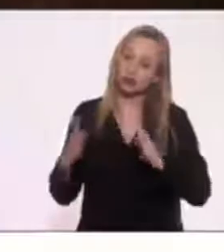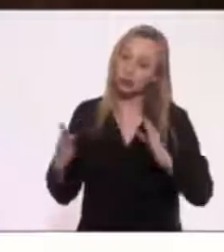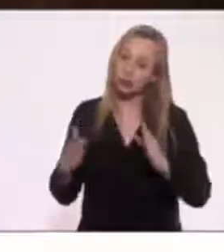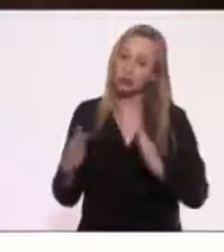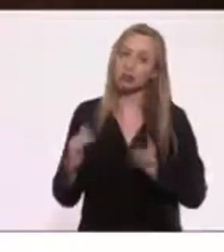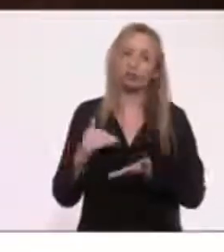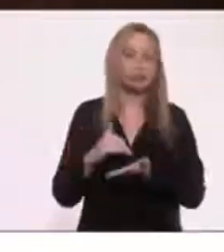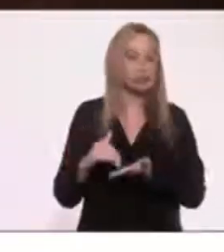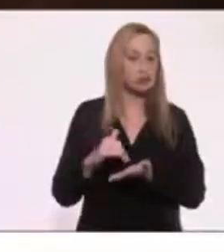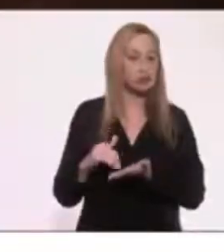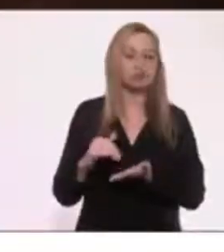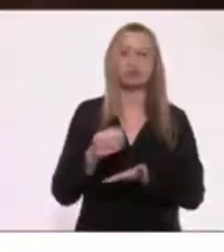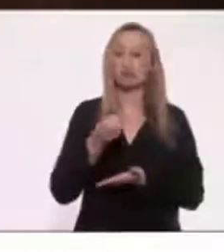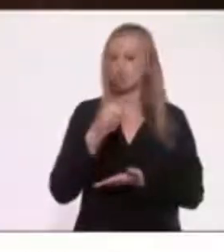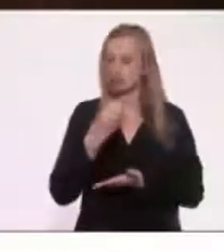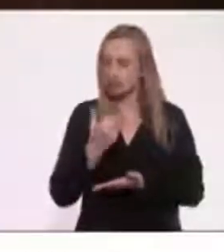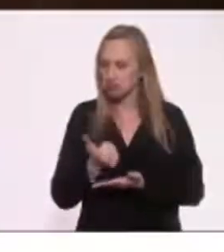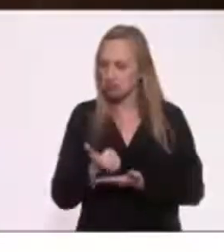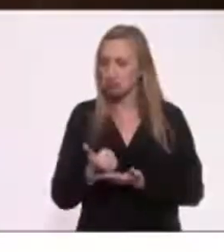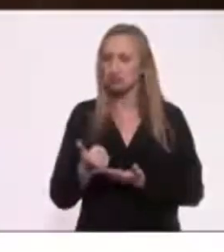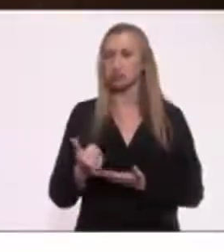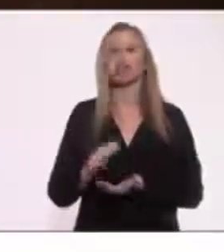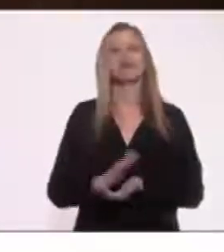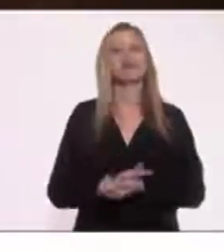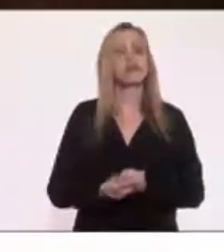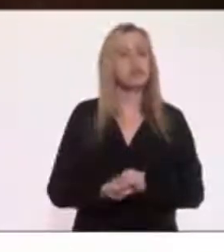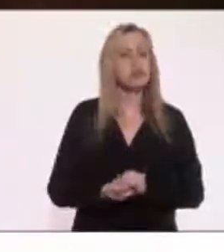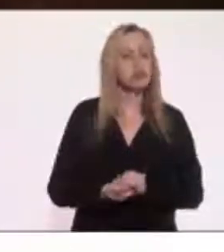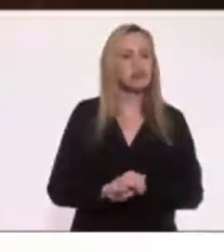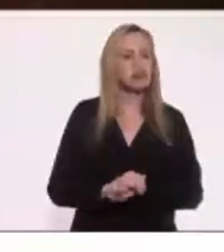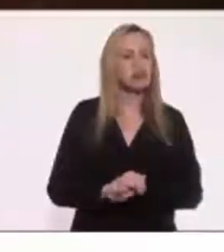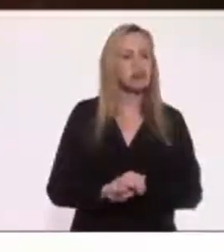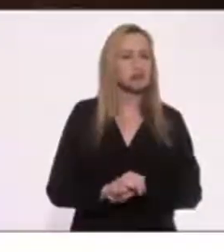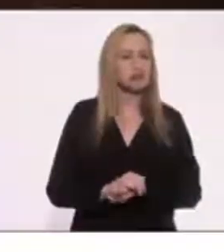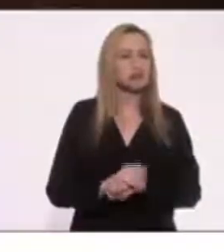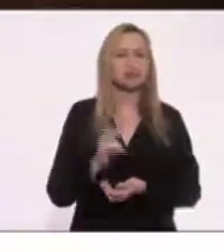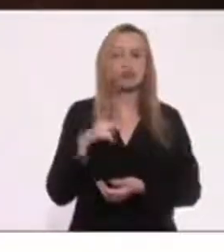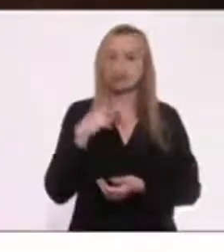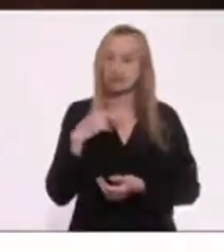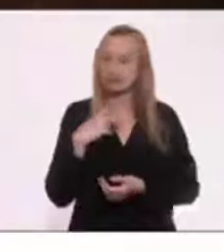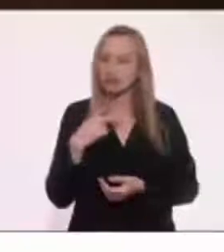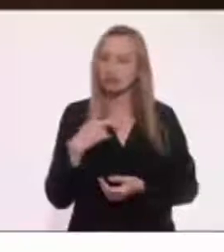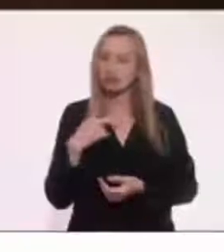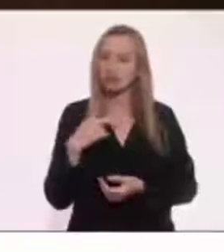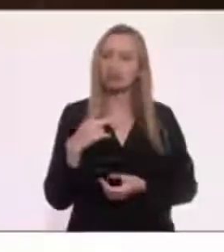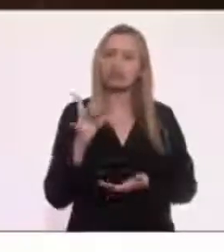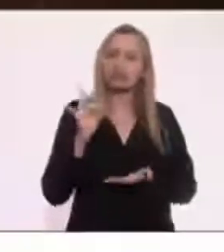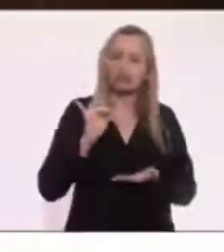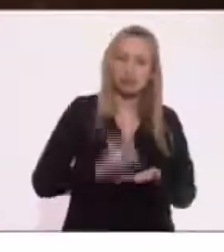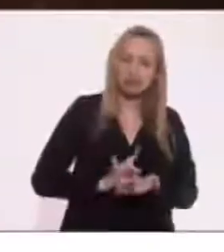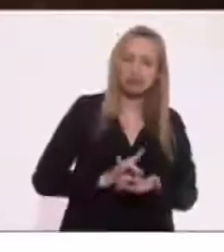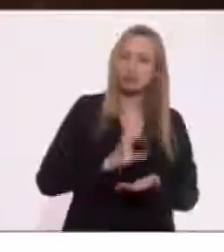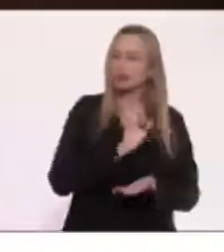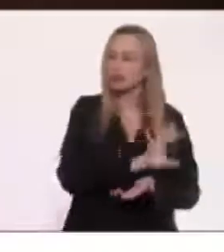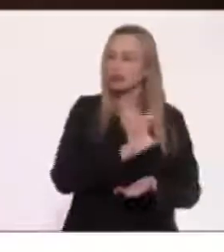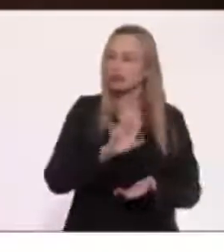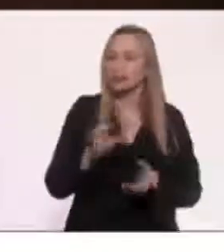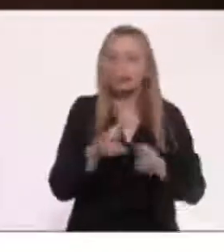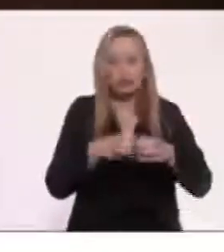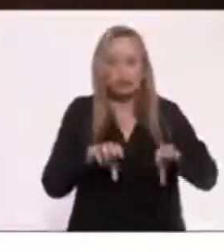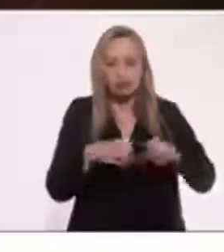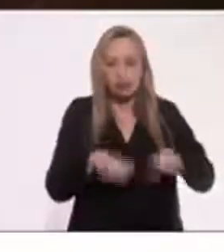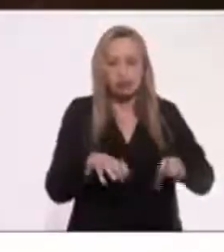foram muito gentis em expor de forma transparente a realidade de cada concurso,